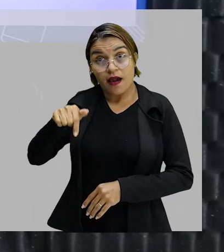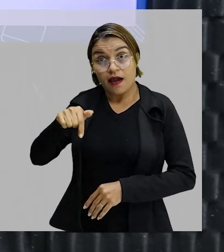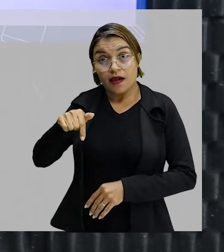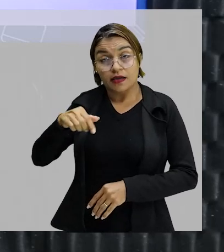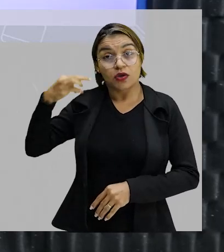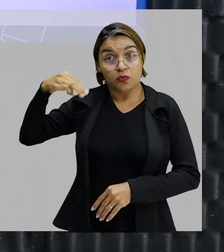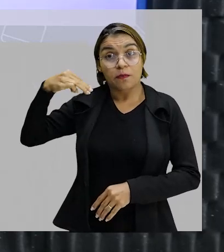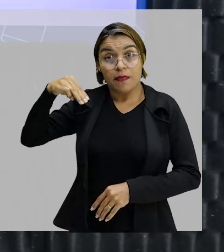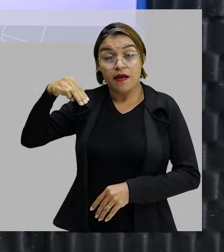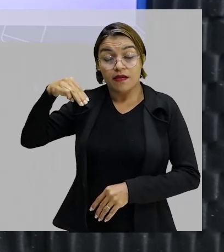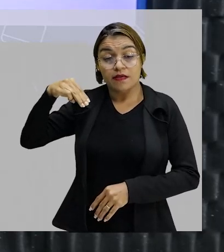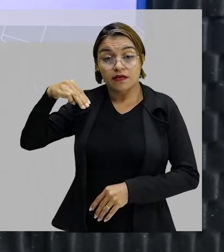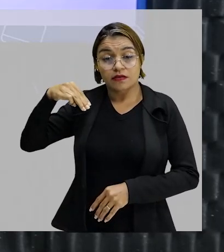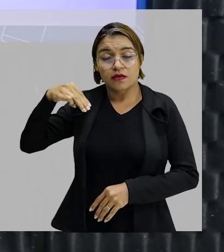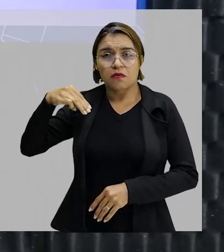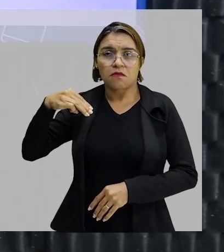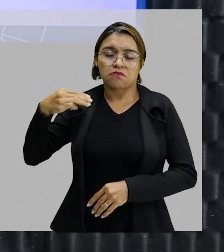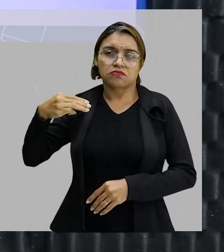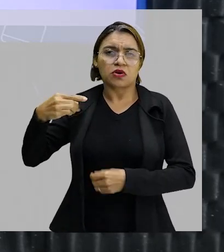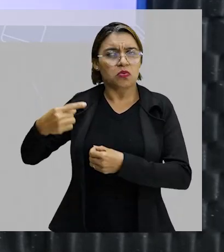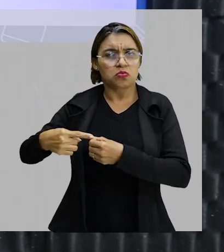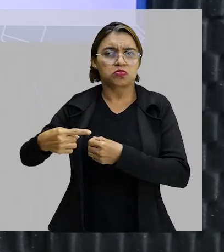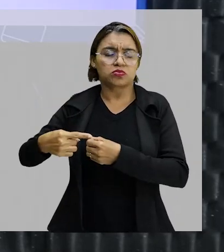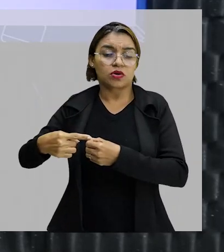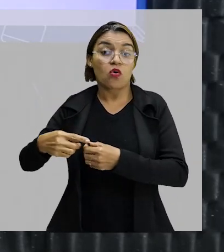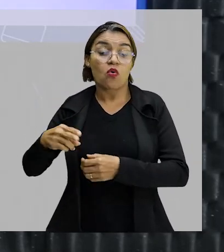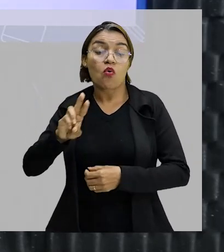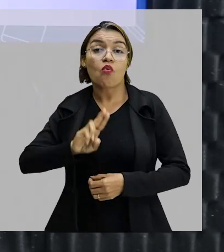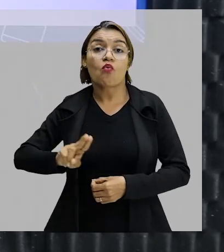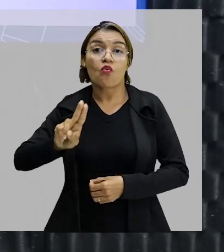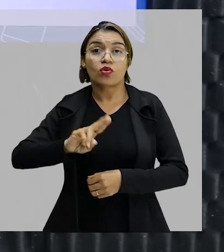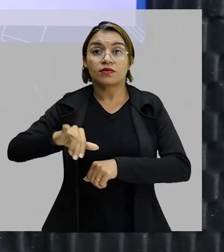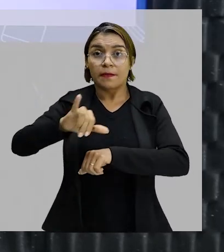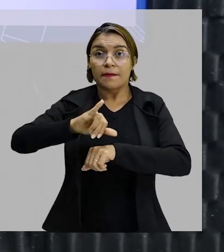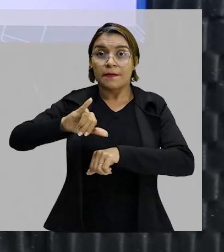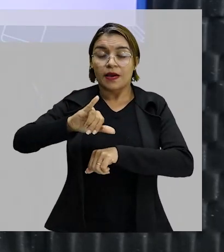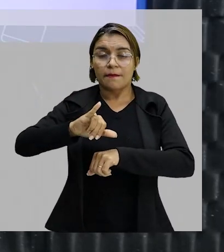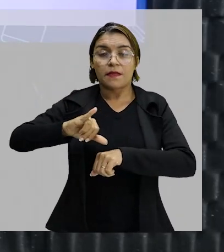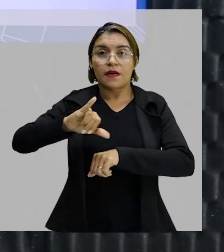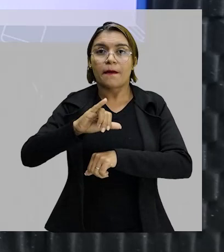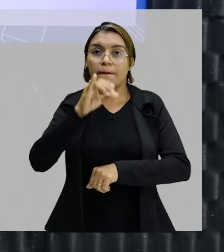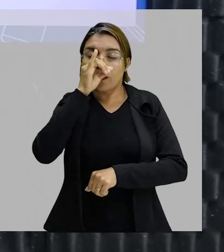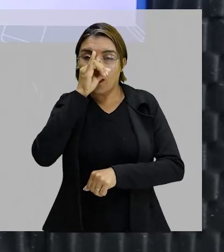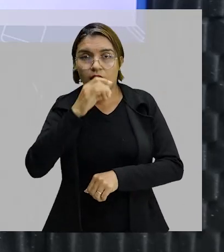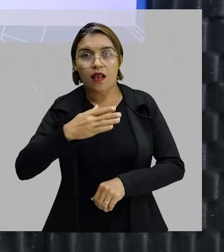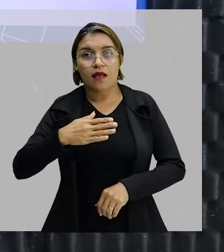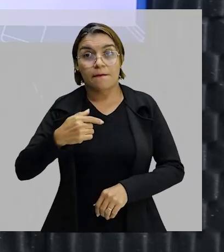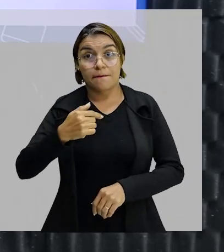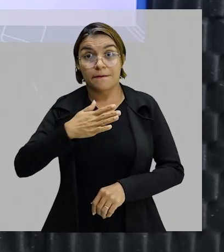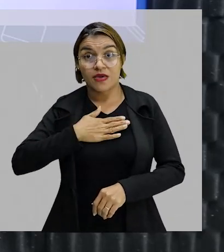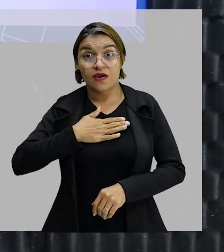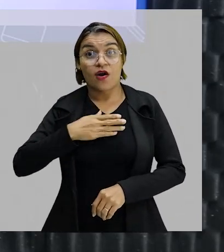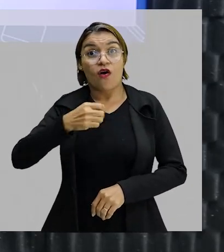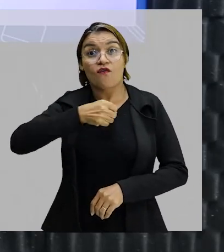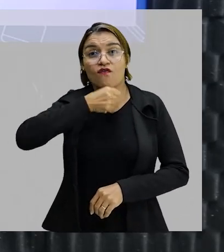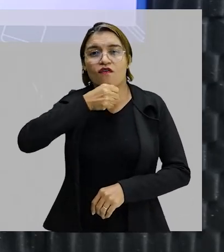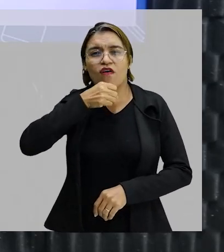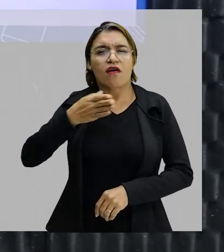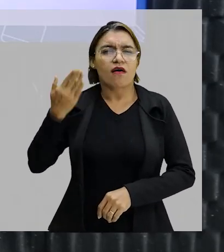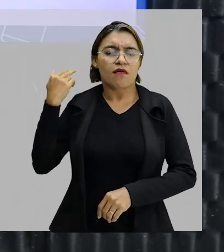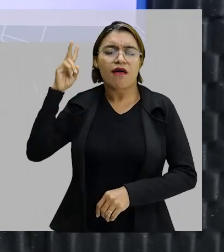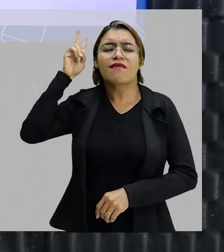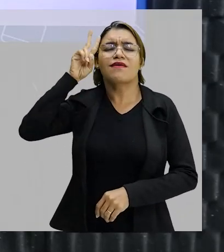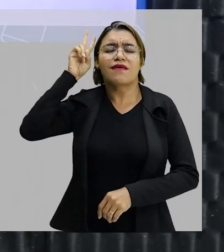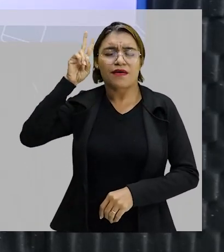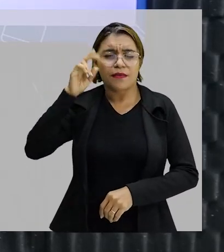no Maranhão, principalmente no interior, antigamente se usava muito a banha de porco. Eu lembro da minha avó utilizando muito a banha